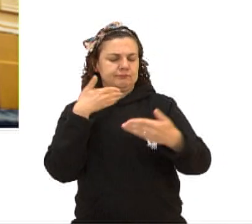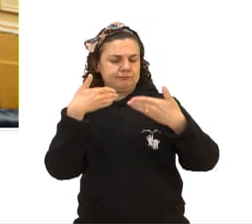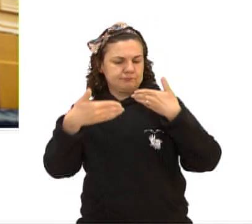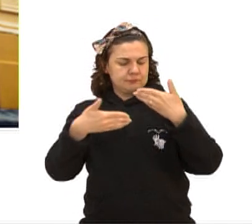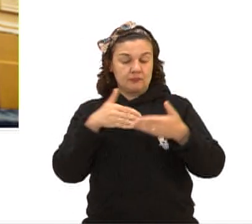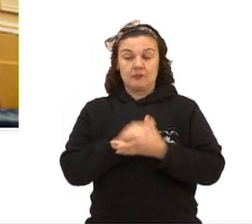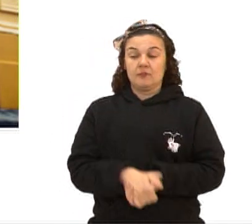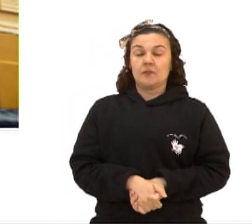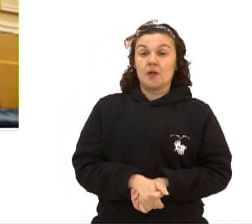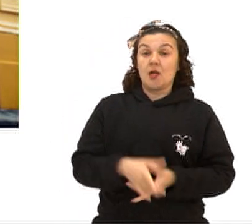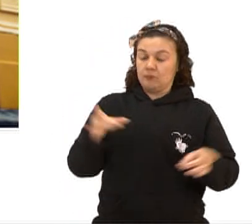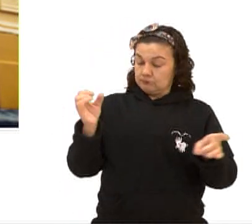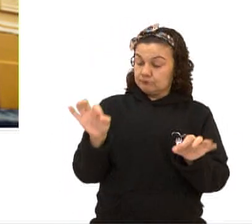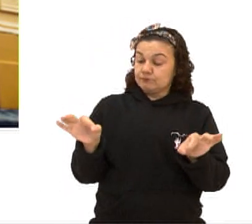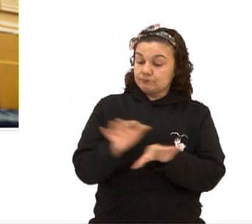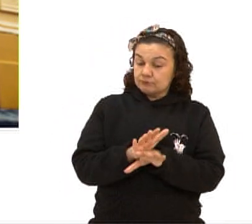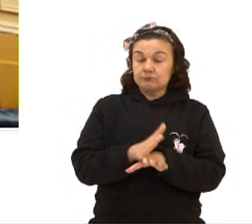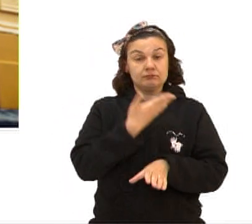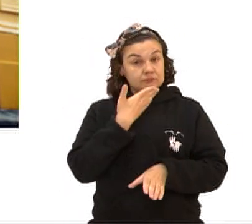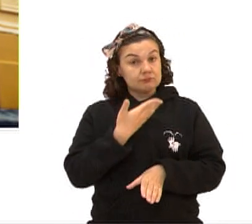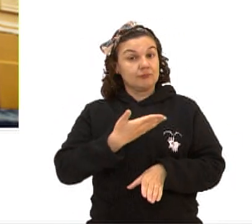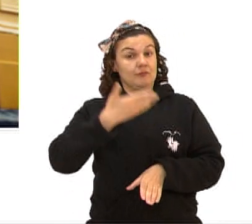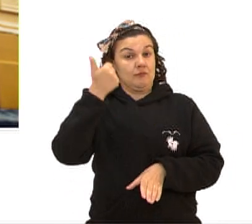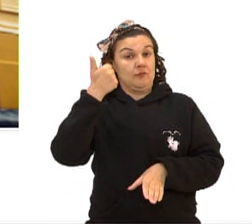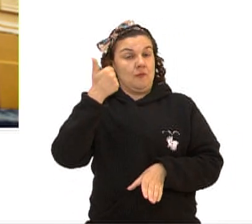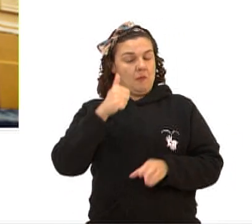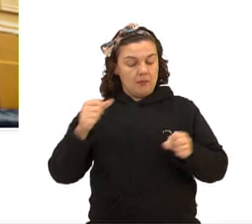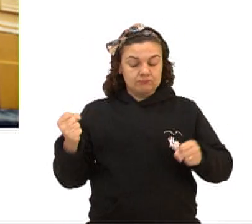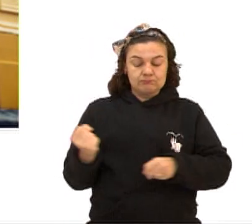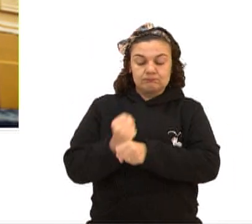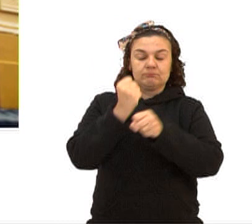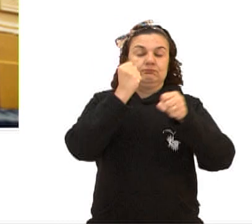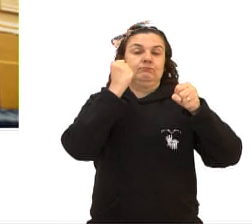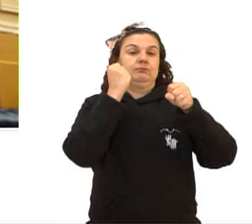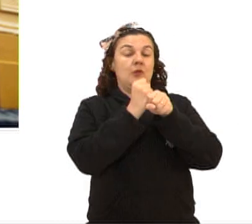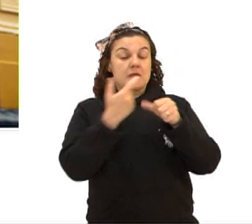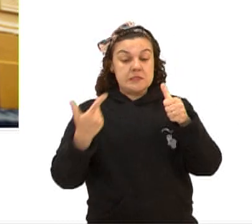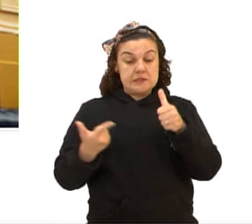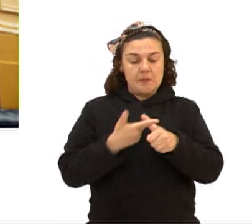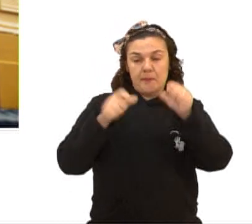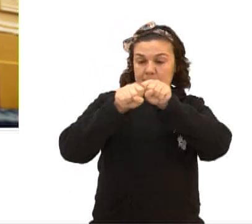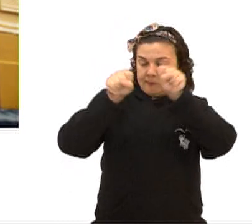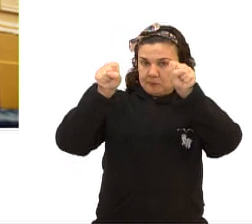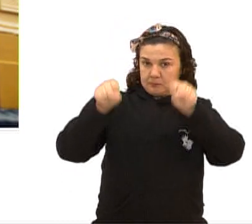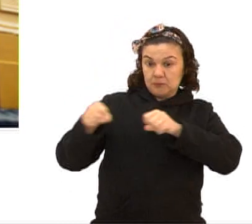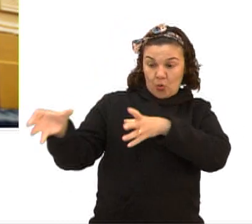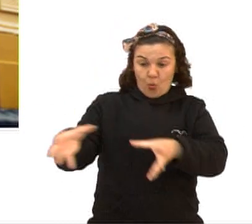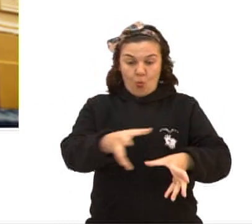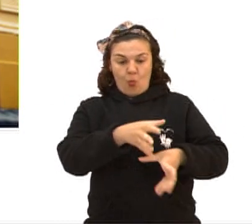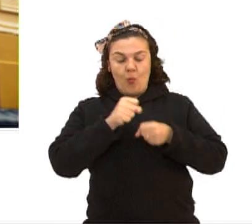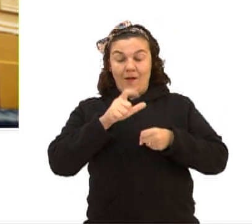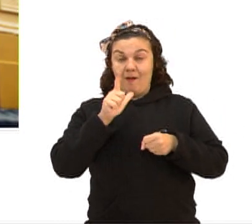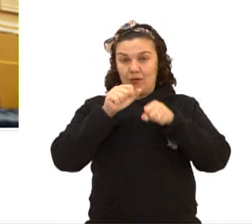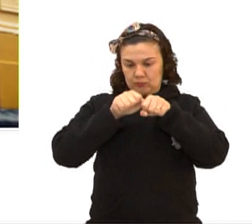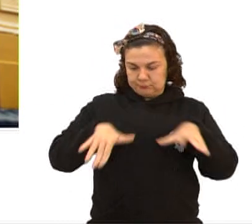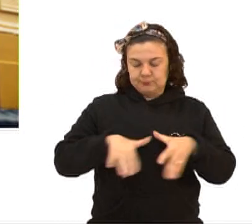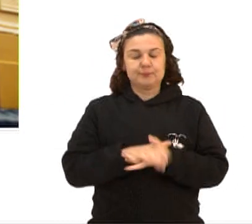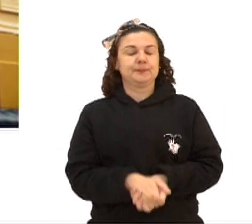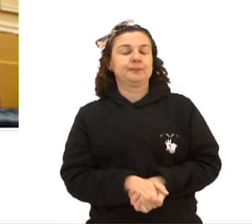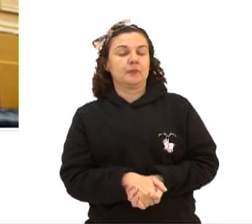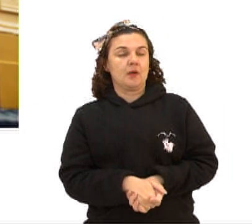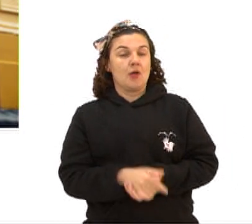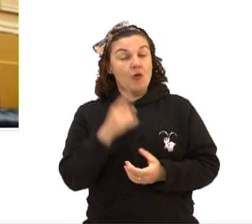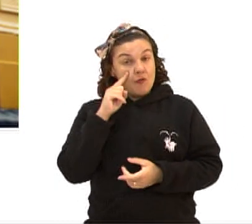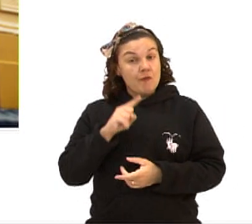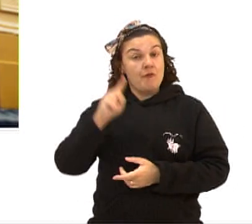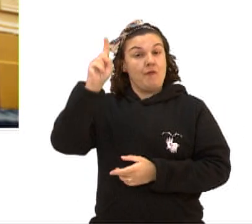né, e chegarem à melhor solução, né, para a construção desse primeiro sistema de abastecimento. Foram até a Serra do Mar, fizeram